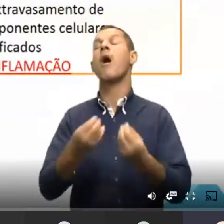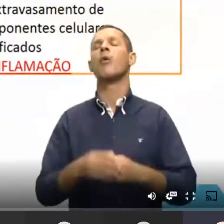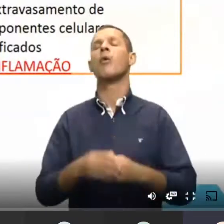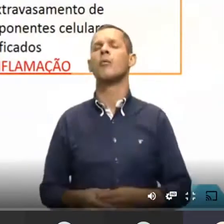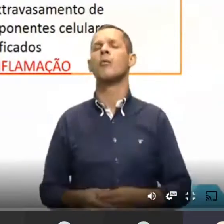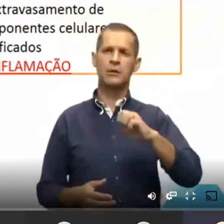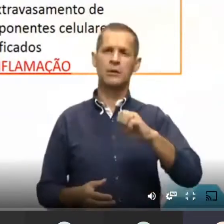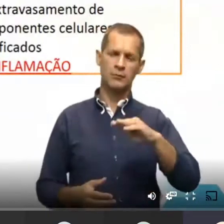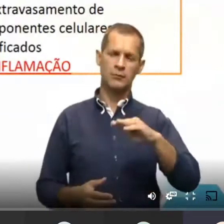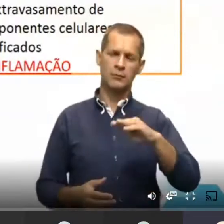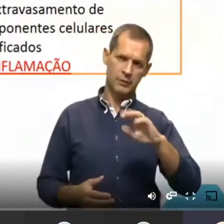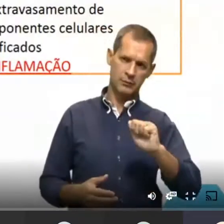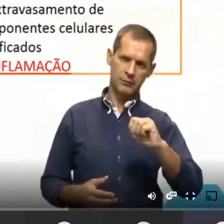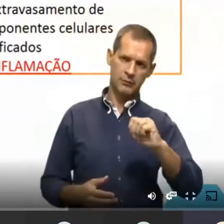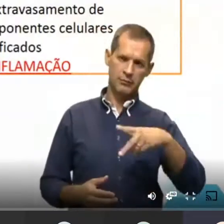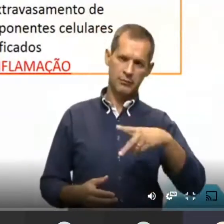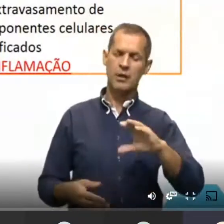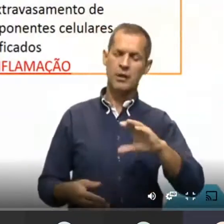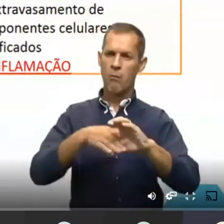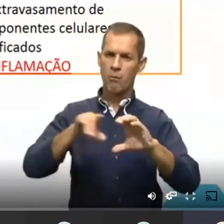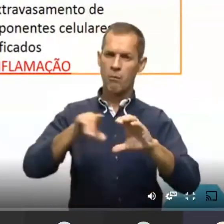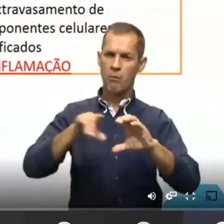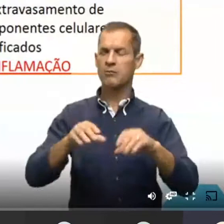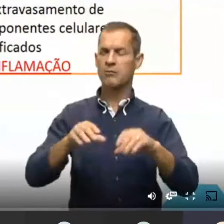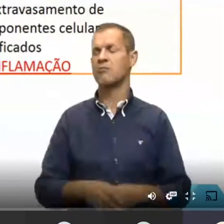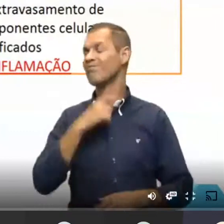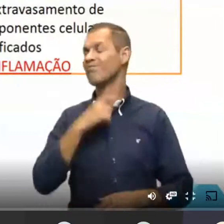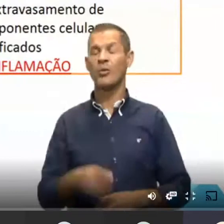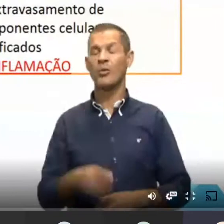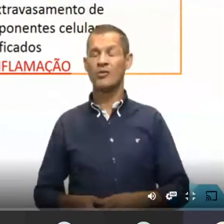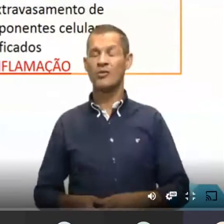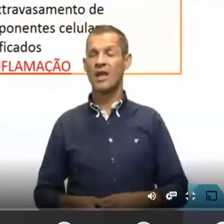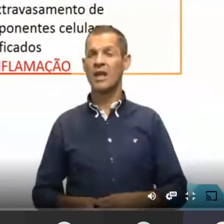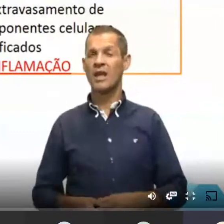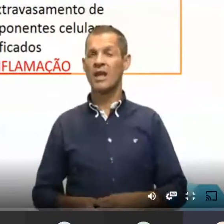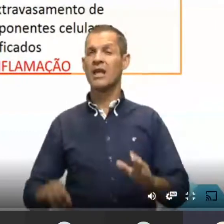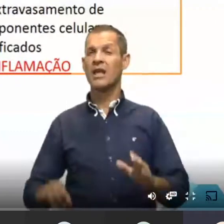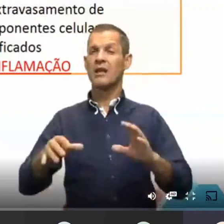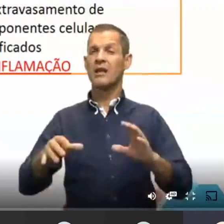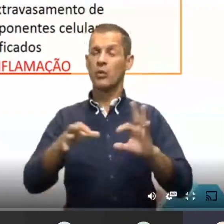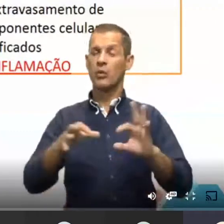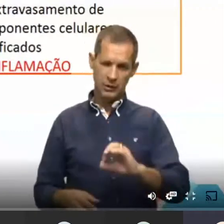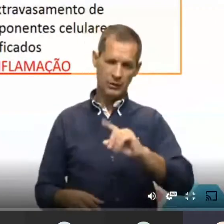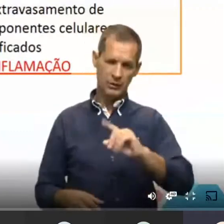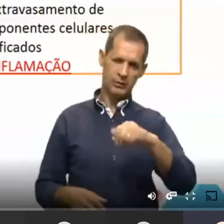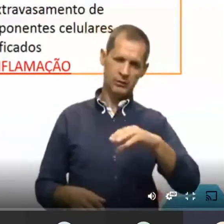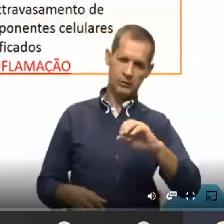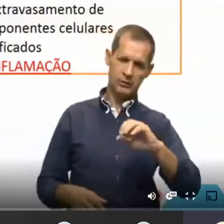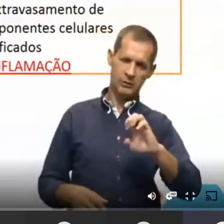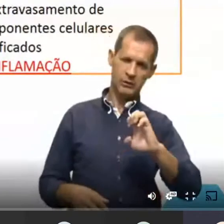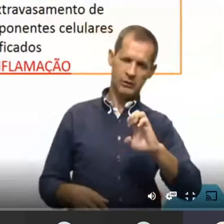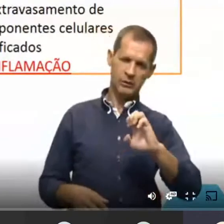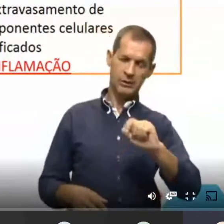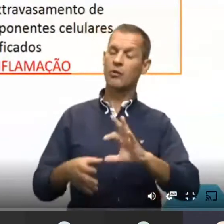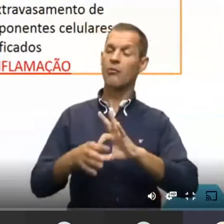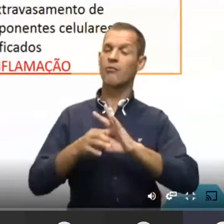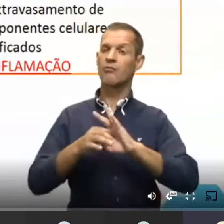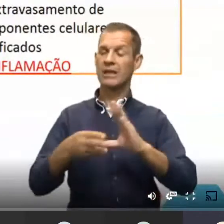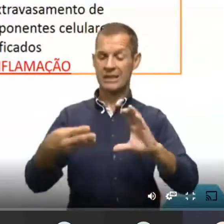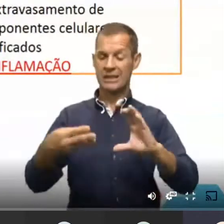Como a membrana plasmática não consegue segurar as organelas vão fazer o quê? Sair para o meio